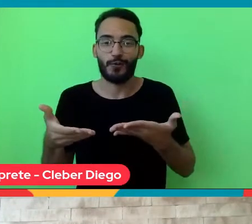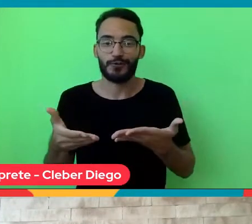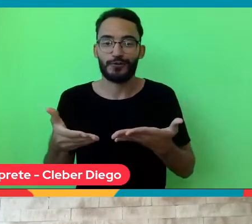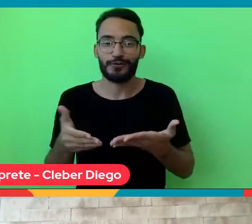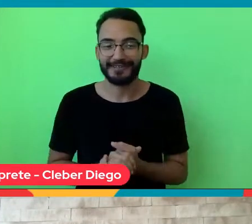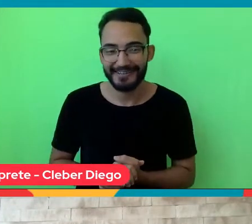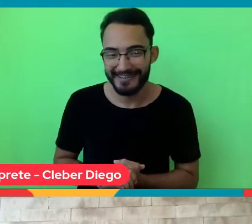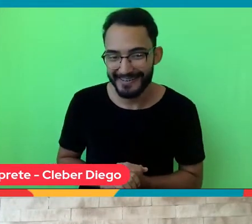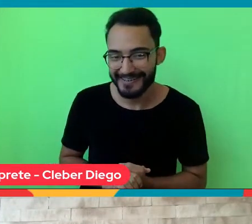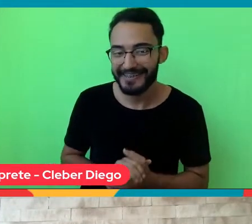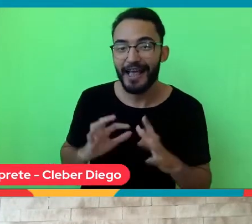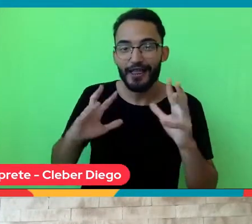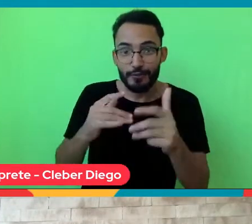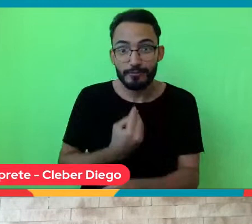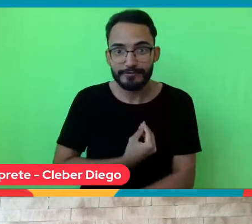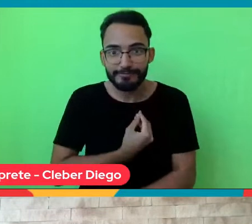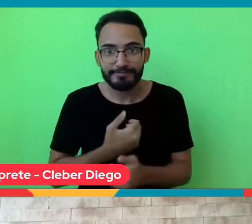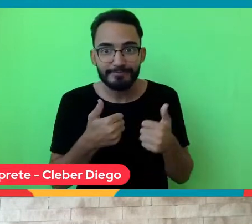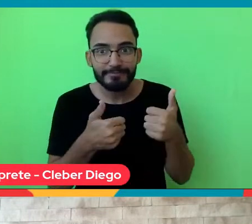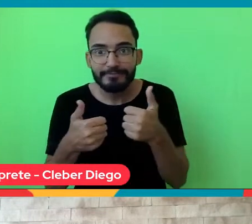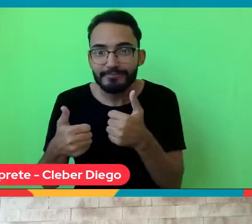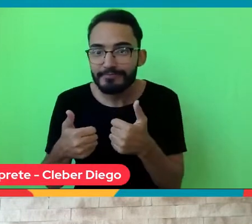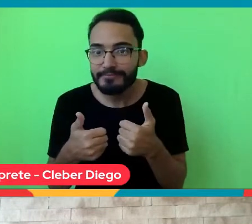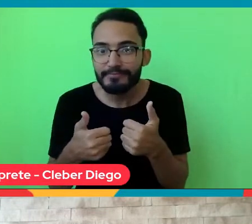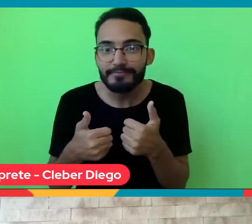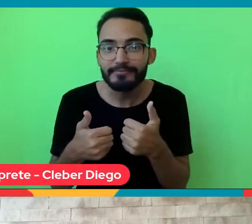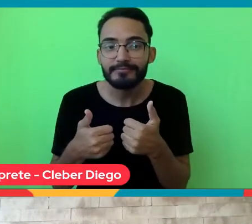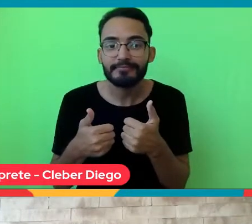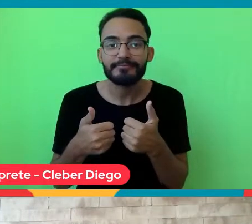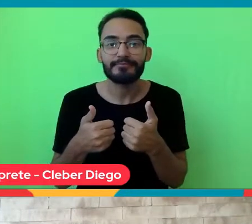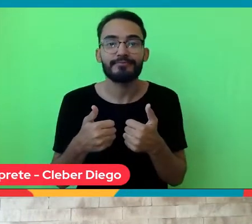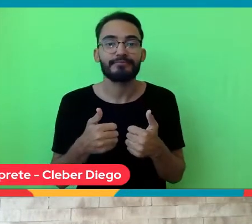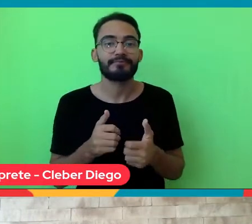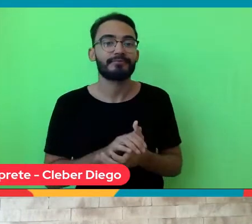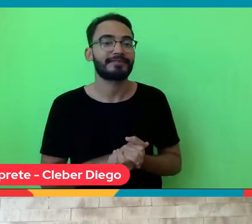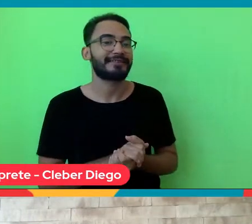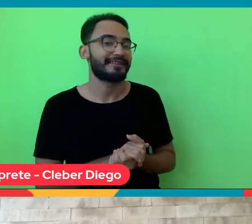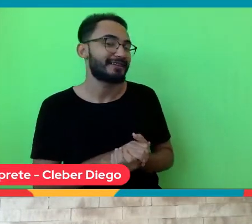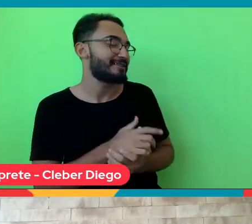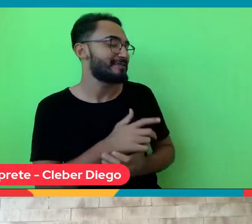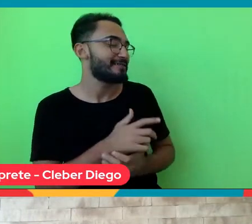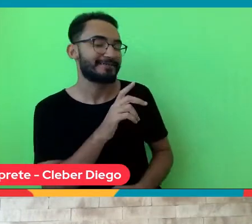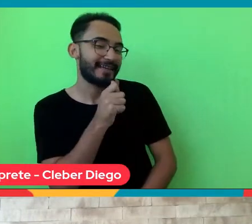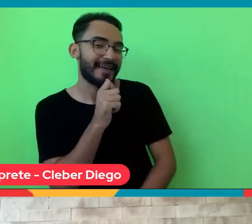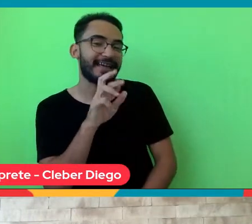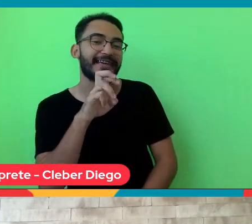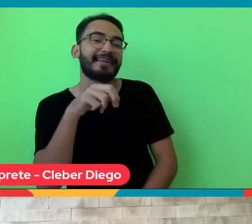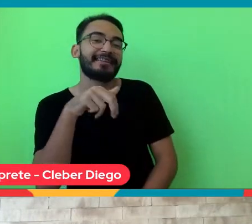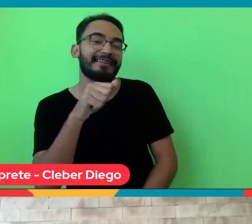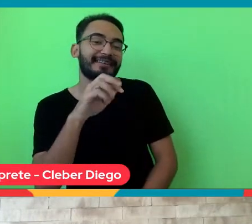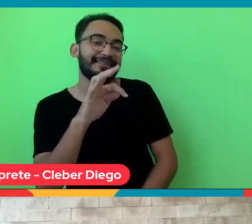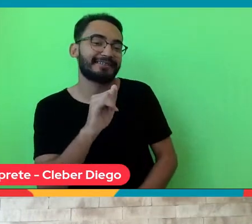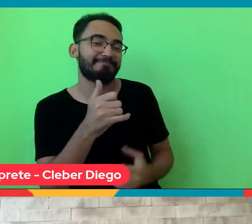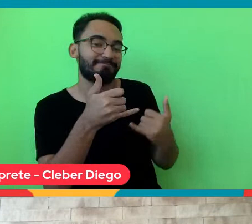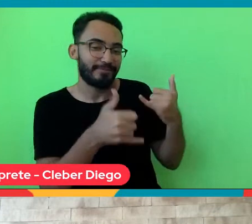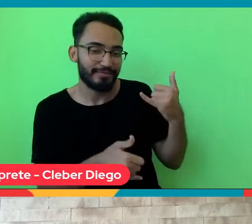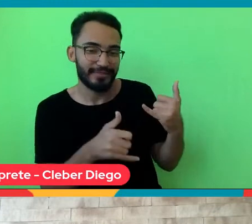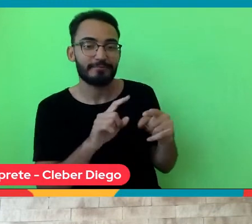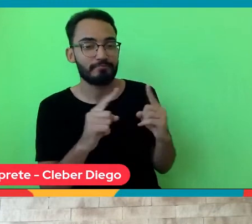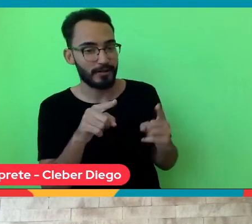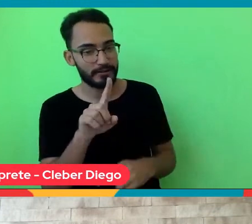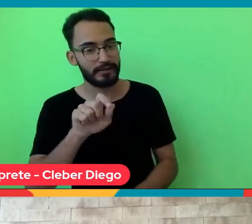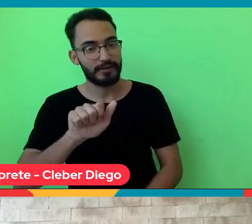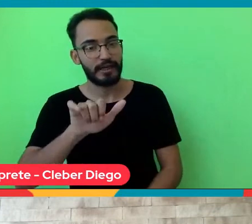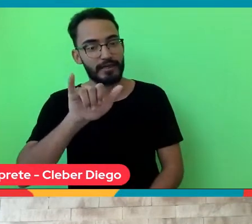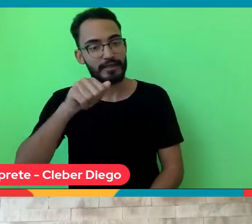Tá todo mundo aqui já? Não, agora foi a Rê que caiu, mas pode puxar. Daya, por favor, eu pedi para você se